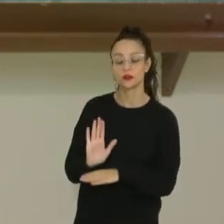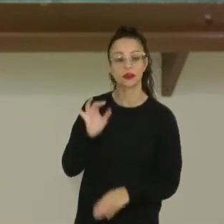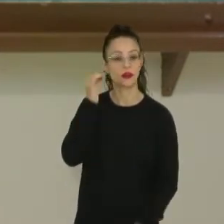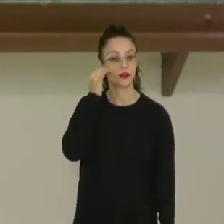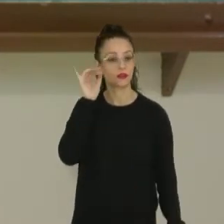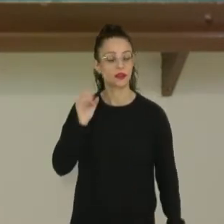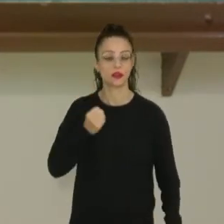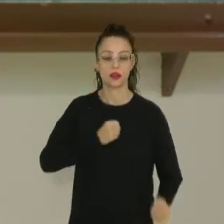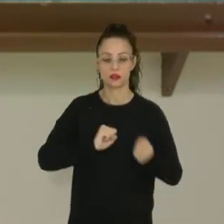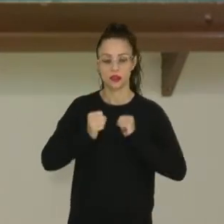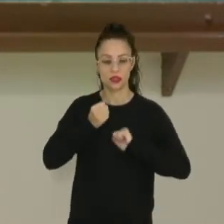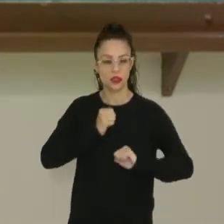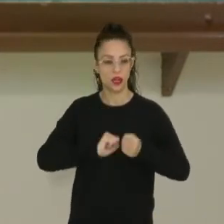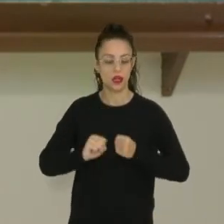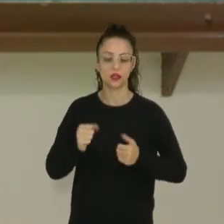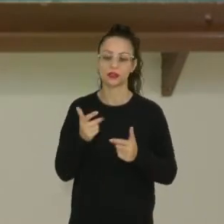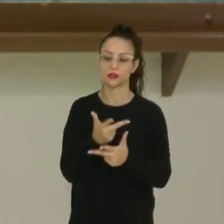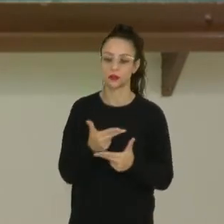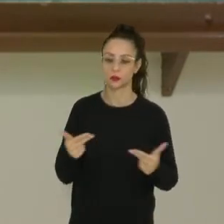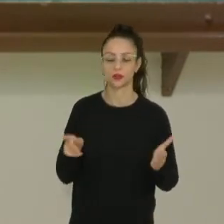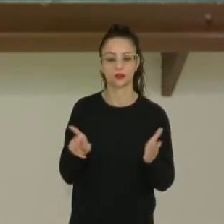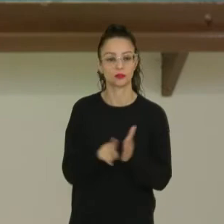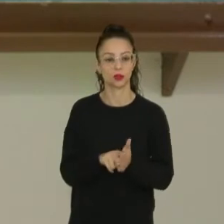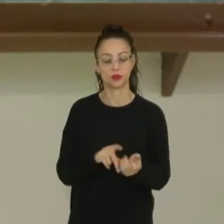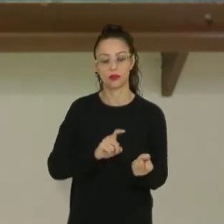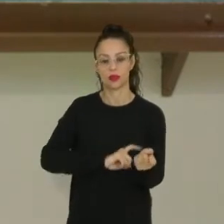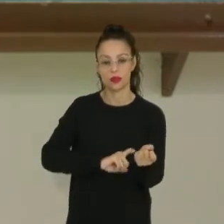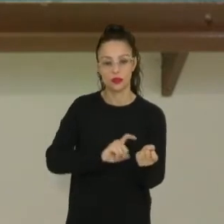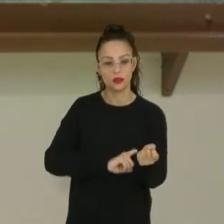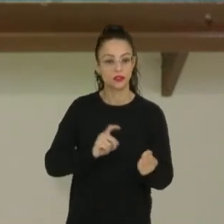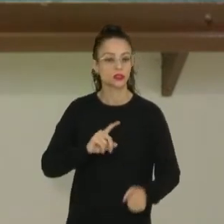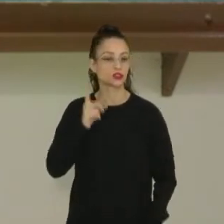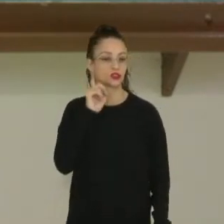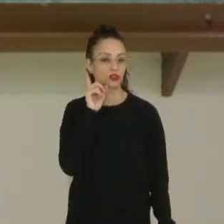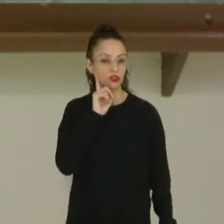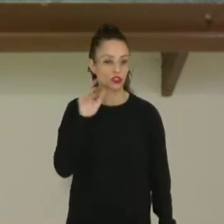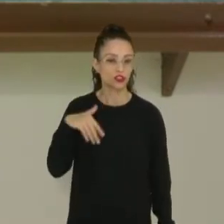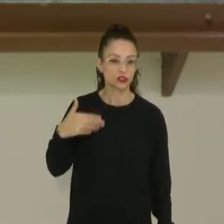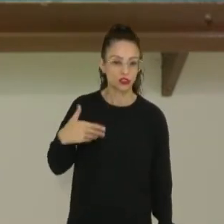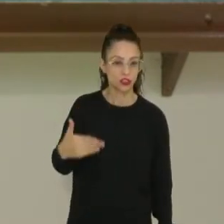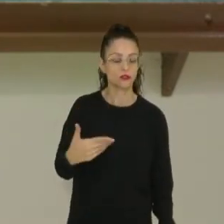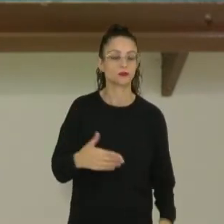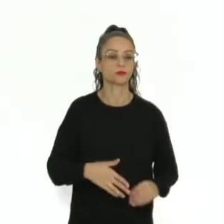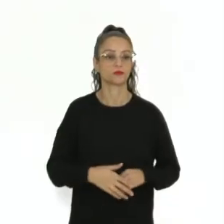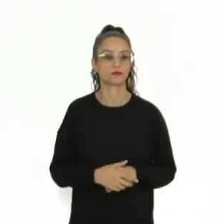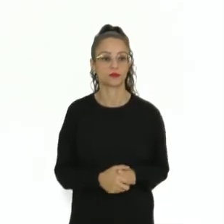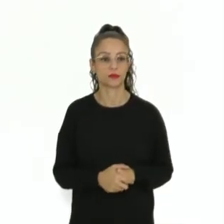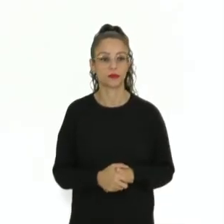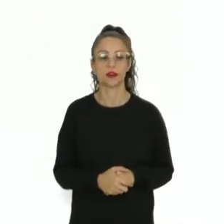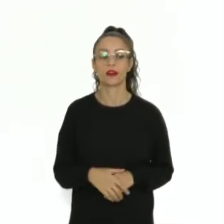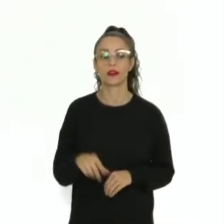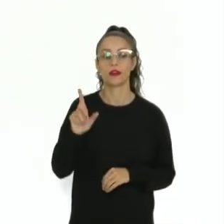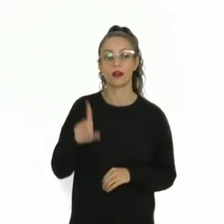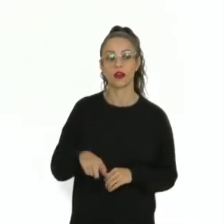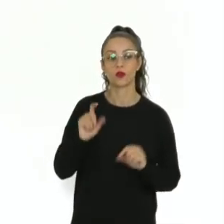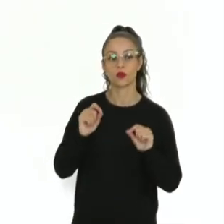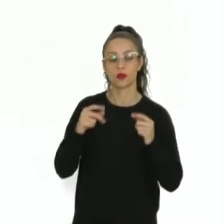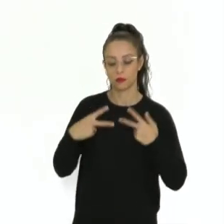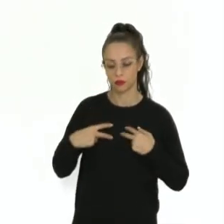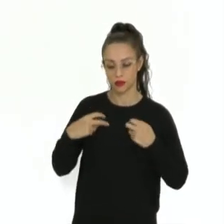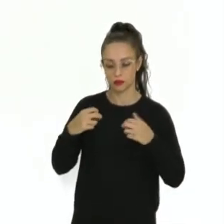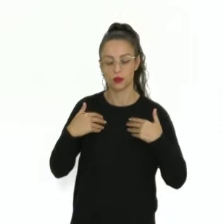a ansiedade, né? Coisas que vêm com as tensões das práticas cotidianas, do dia a dia. Trata-se de perceber o